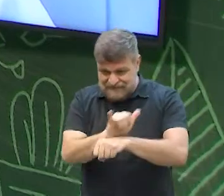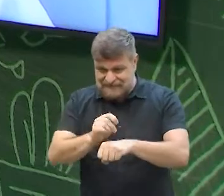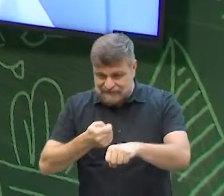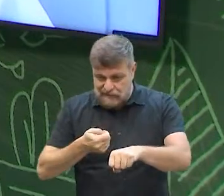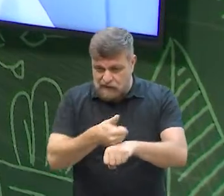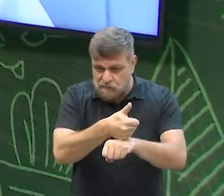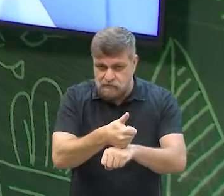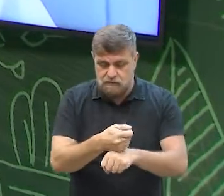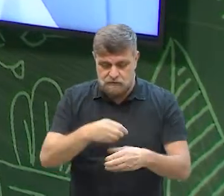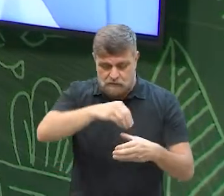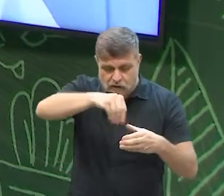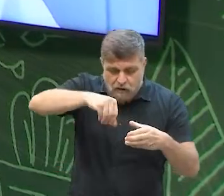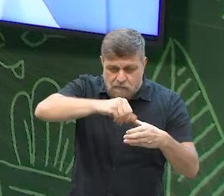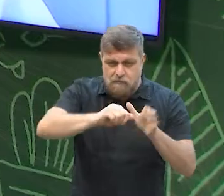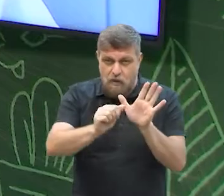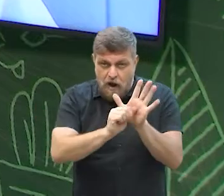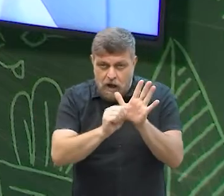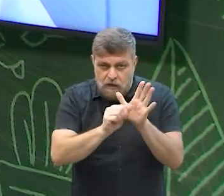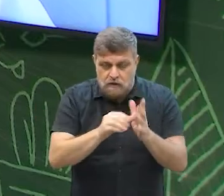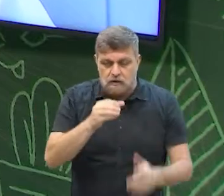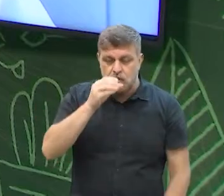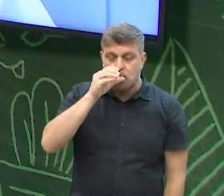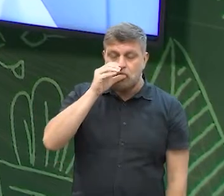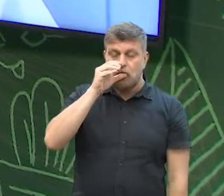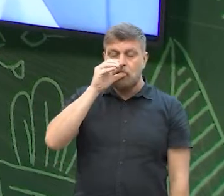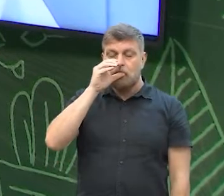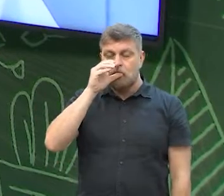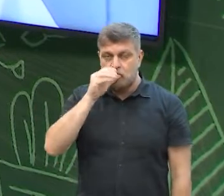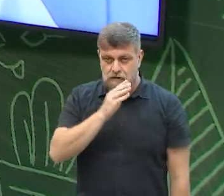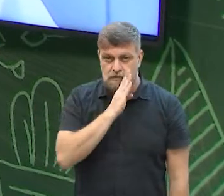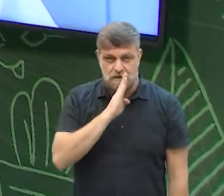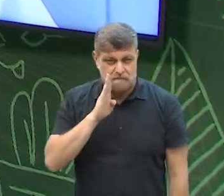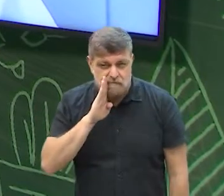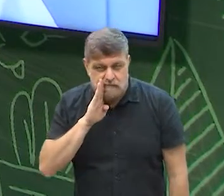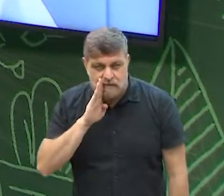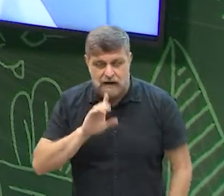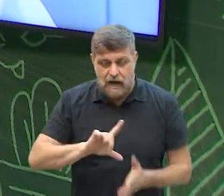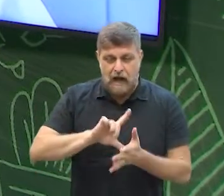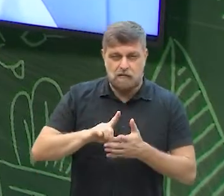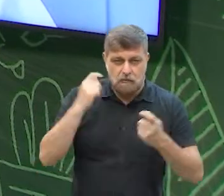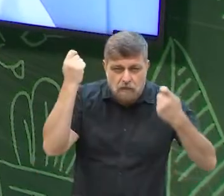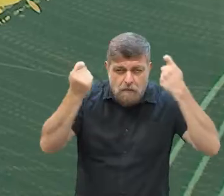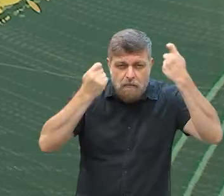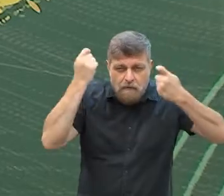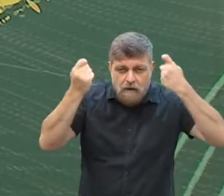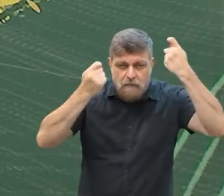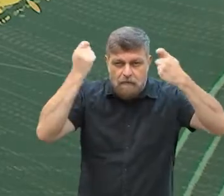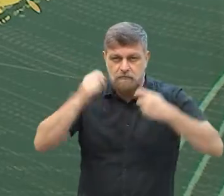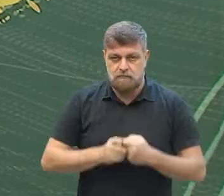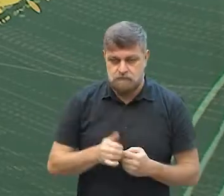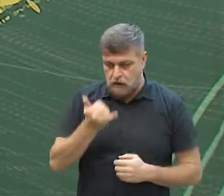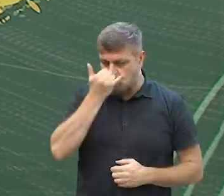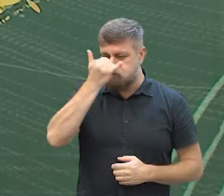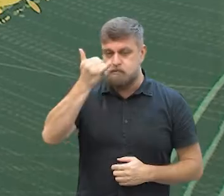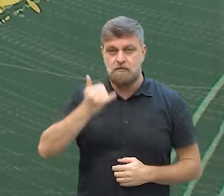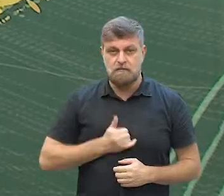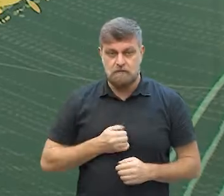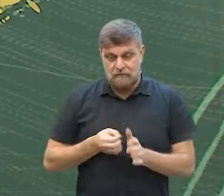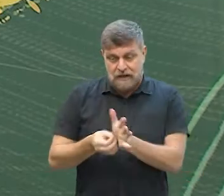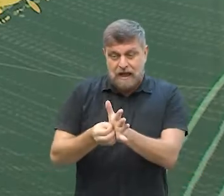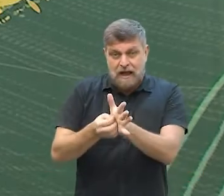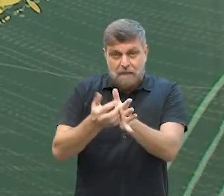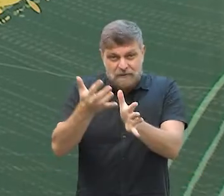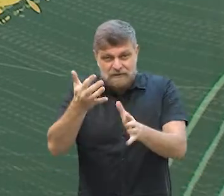justamente para esse tipo de situação em bares, enfim, discotecas, esse tipo de coisa, que muitas